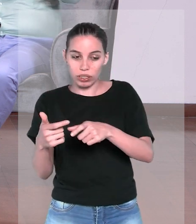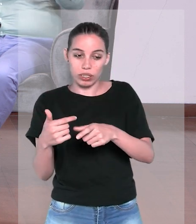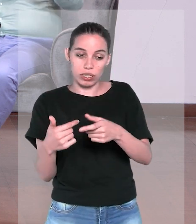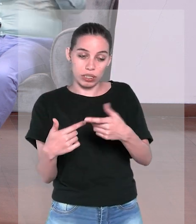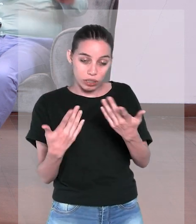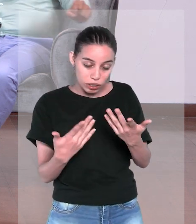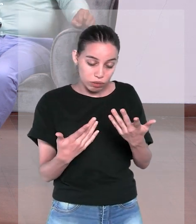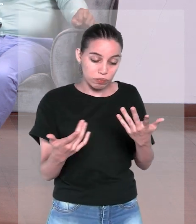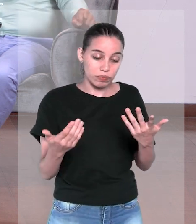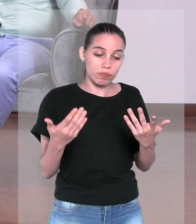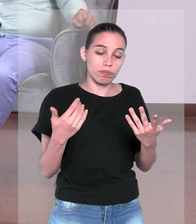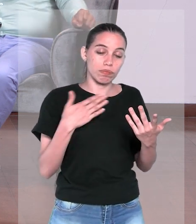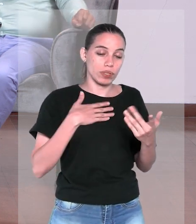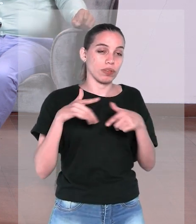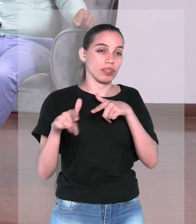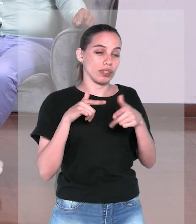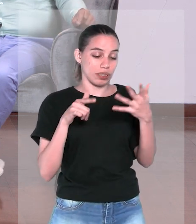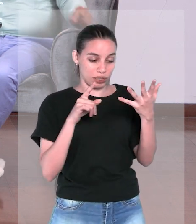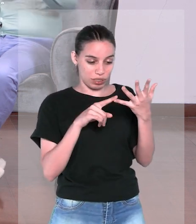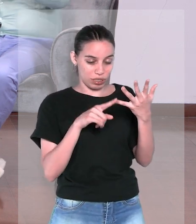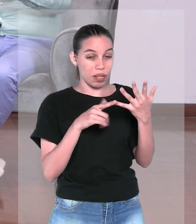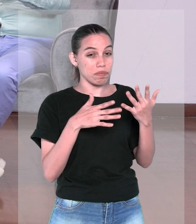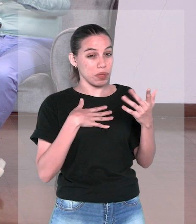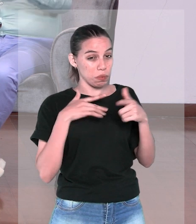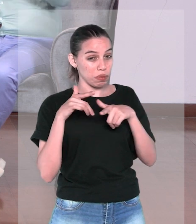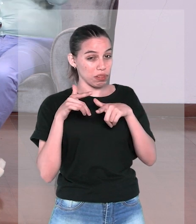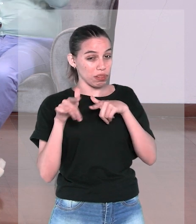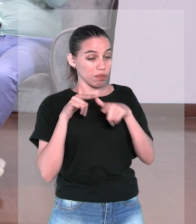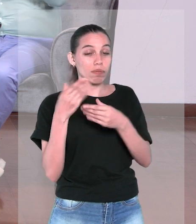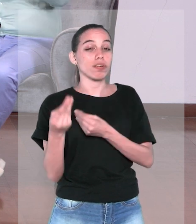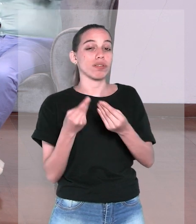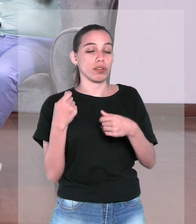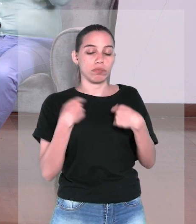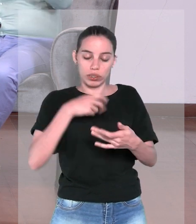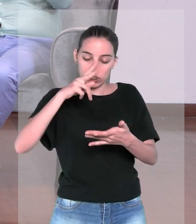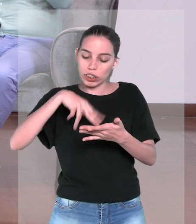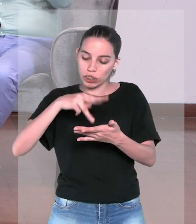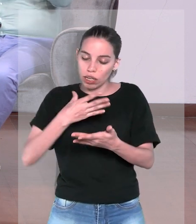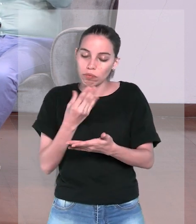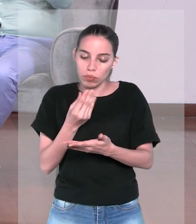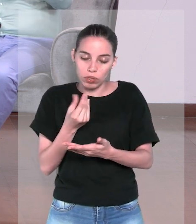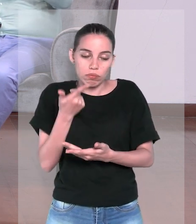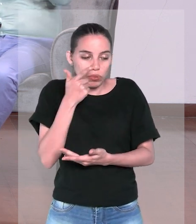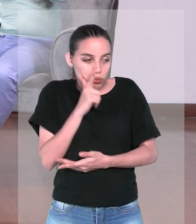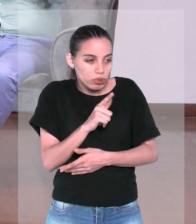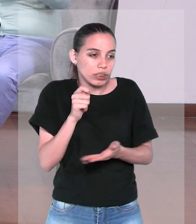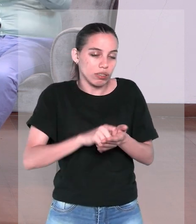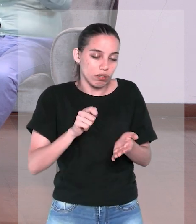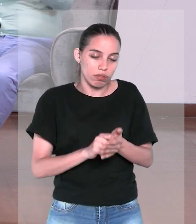a partir da perspectiva socioeconômica. No meu livro, eu explico um pouco isso.